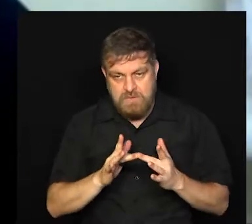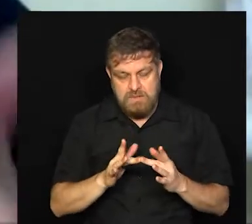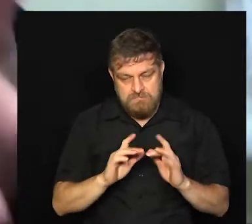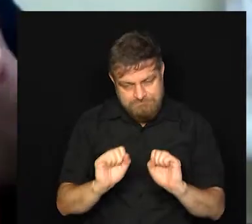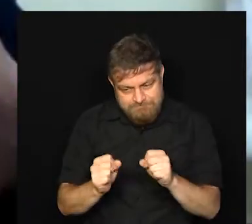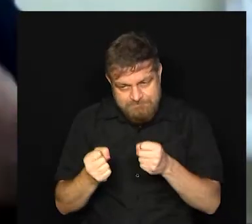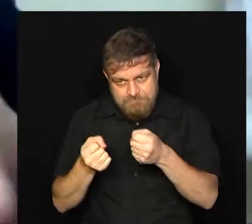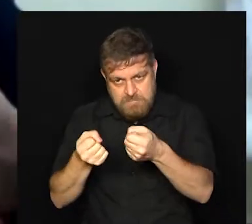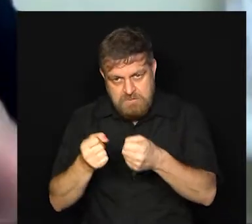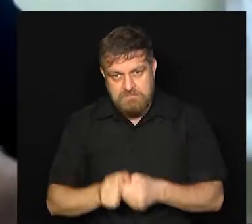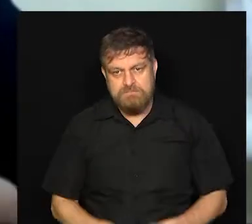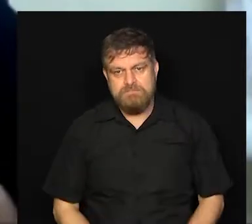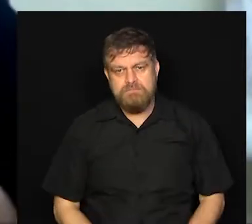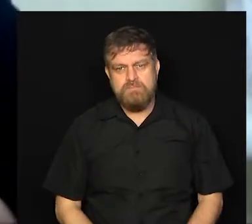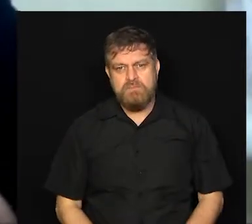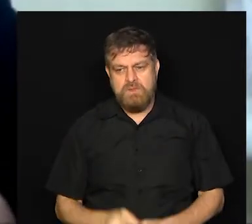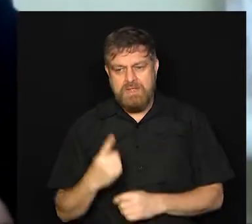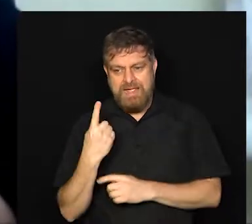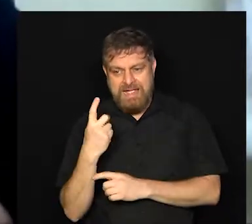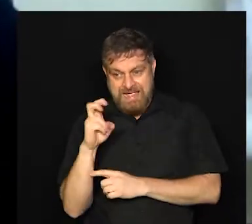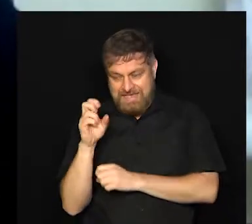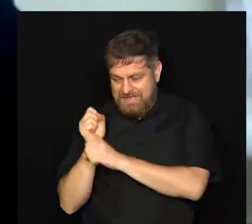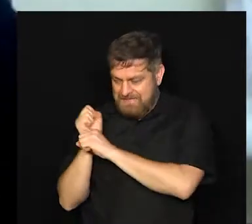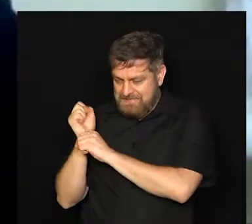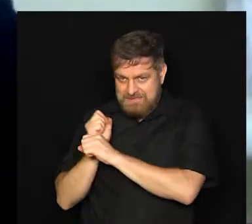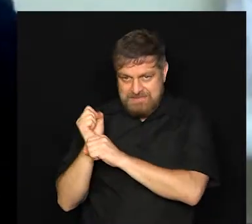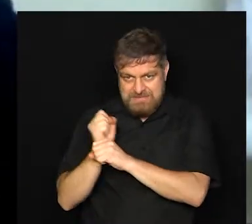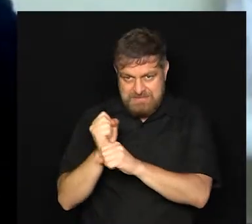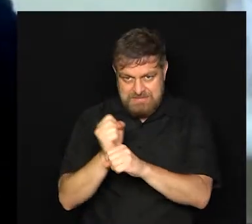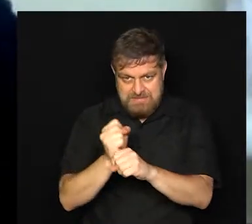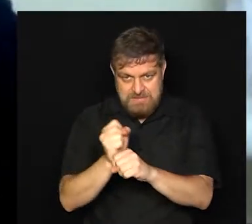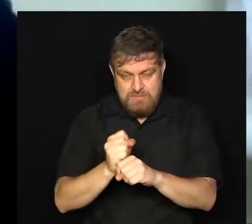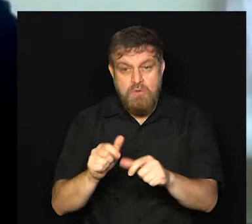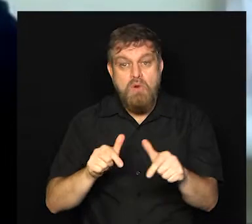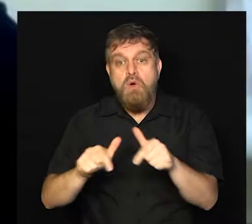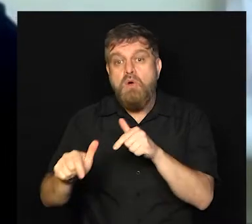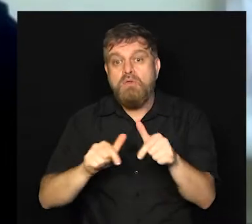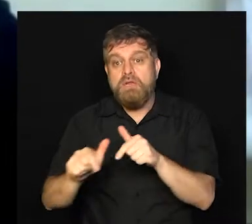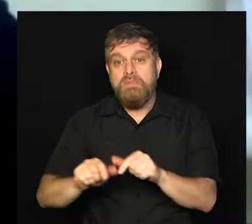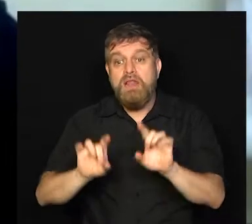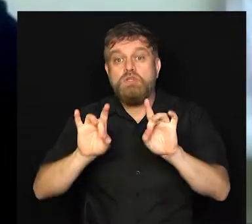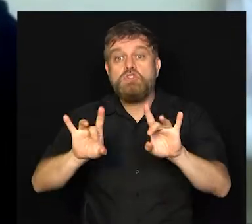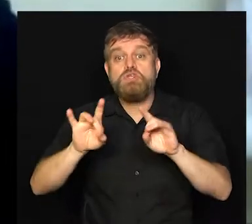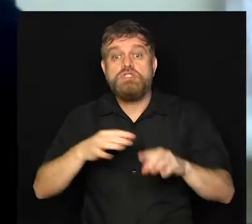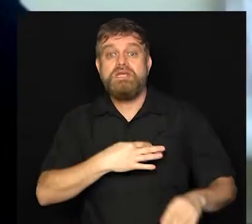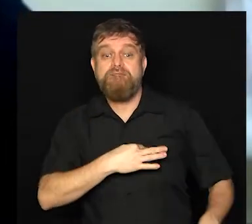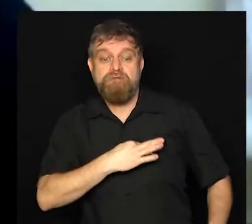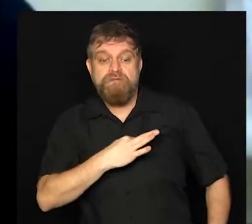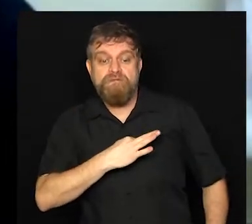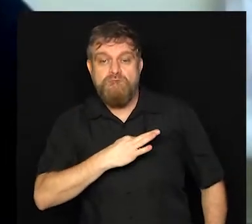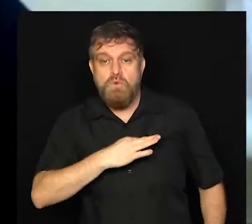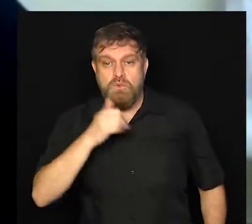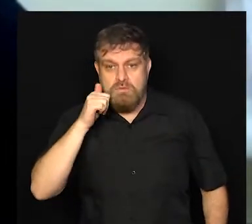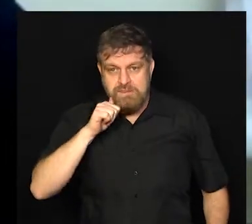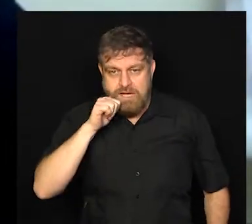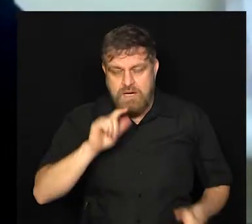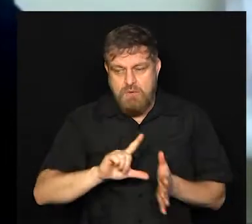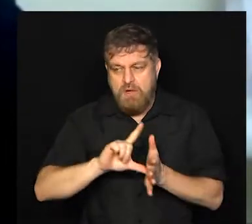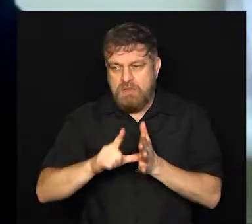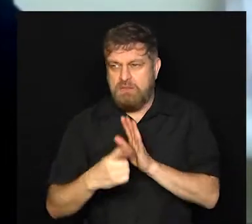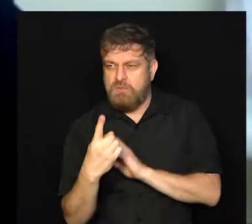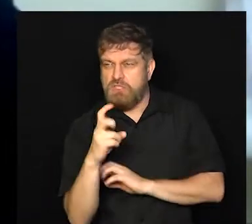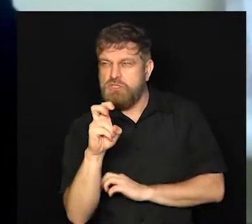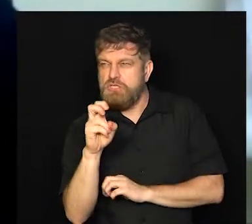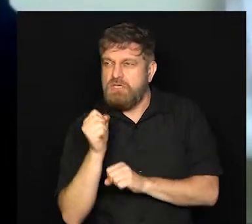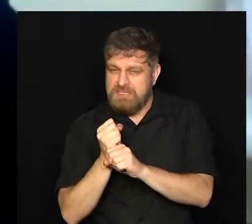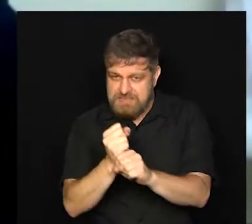vínculos. Durante os primeiros 15 anos do Grupo Primavera, o trabalho foi desenvolvido apenas com voluntárias. Depois de 15 anos